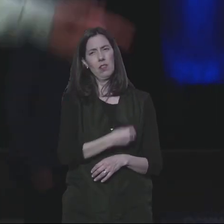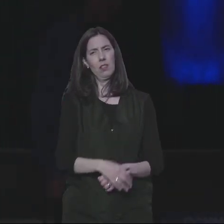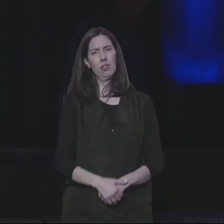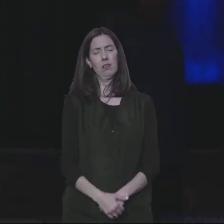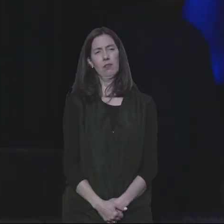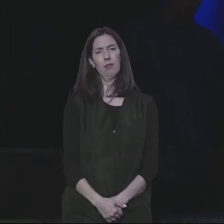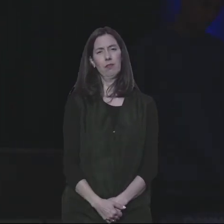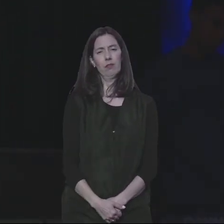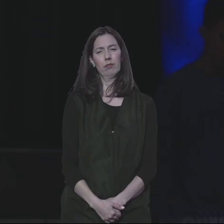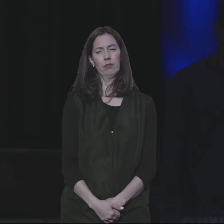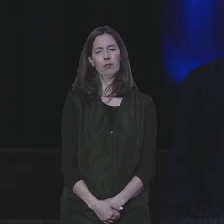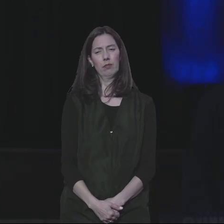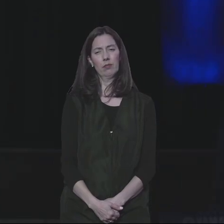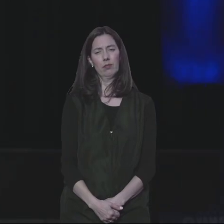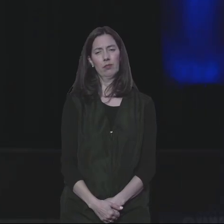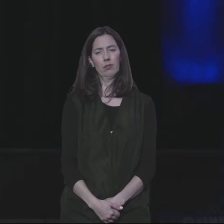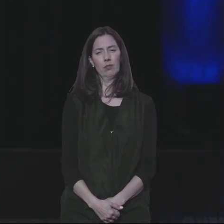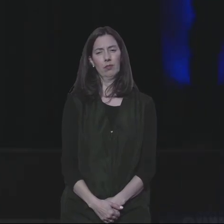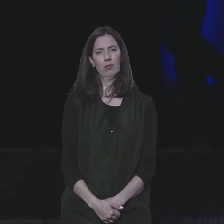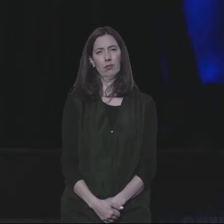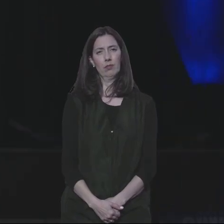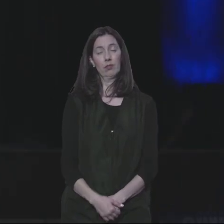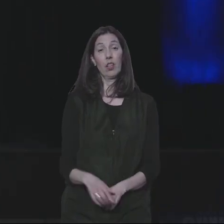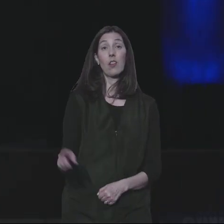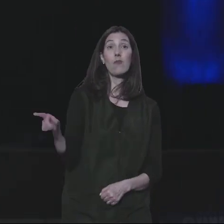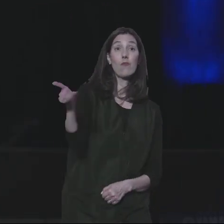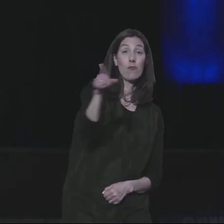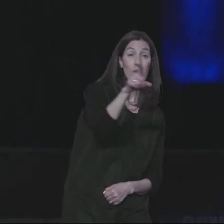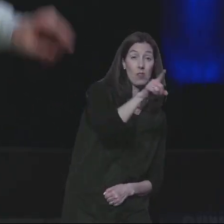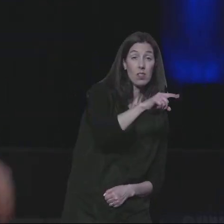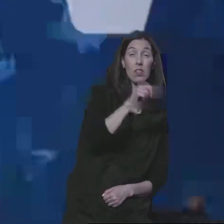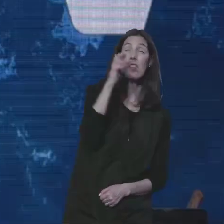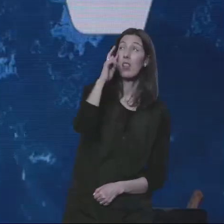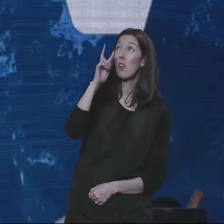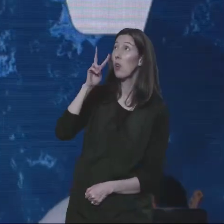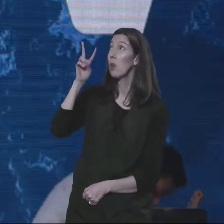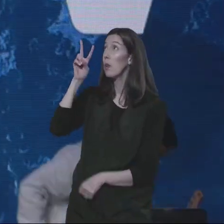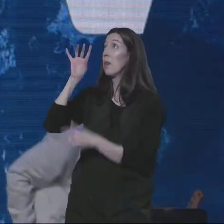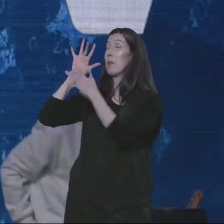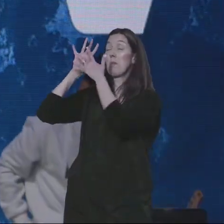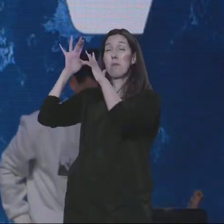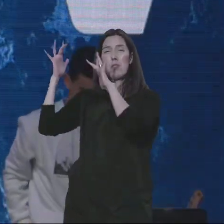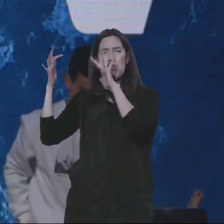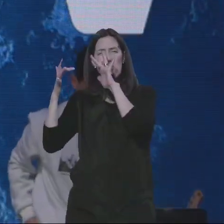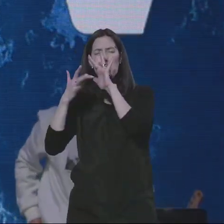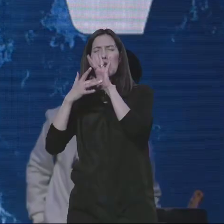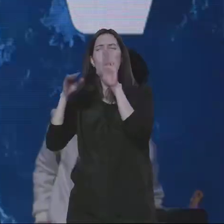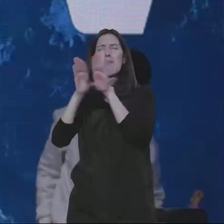De acordo com essa perspectiva, olhando para Jesus e para a eternidade.